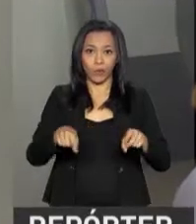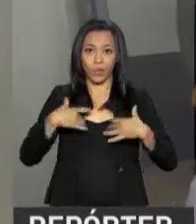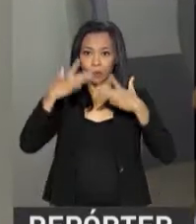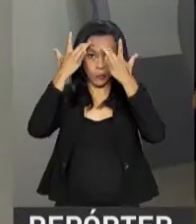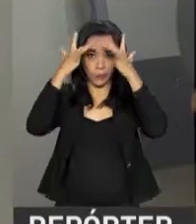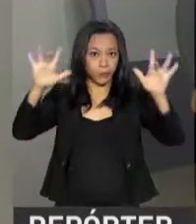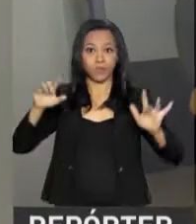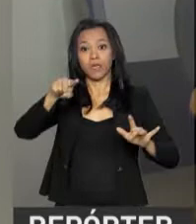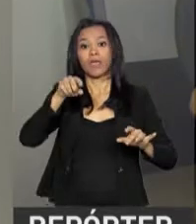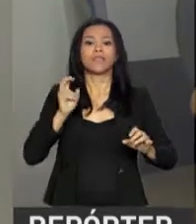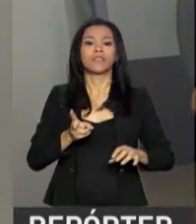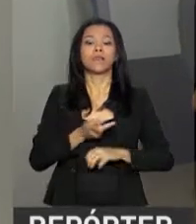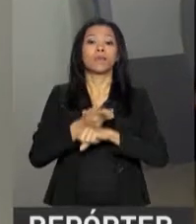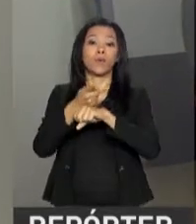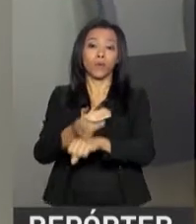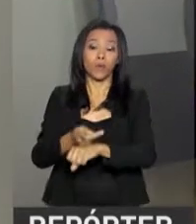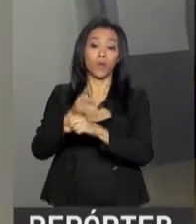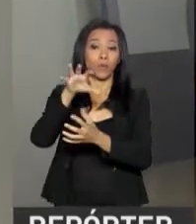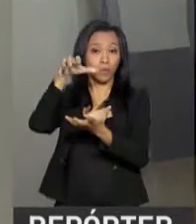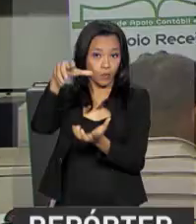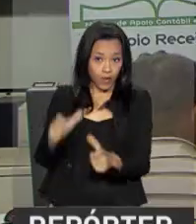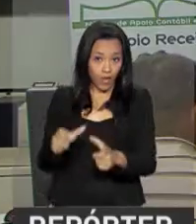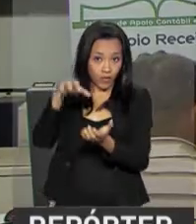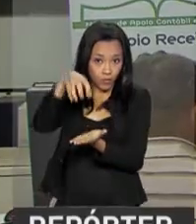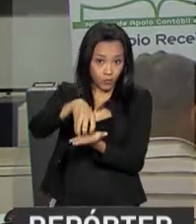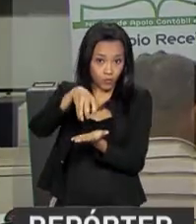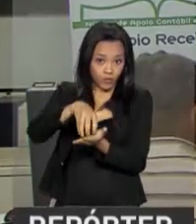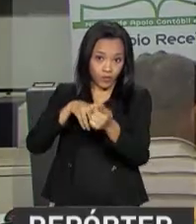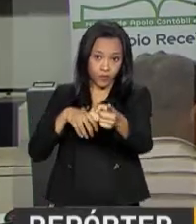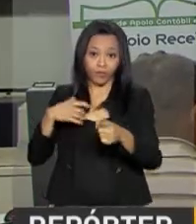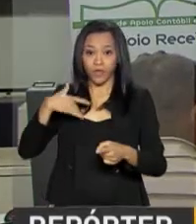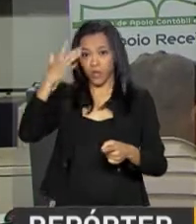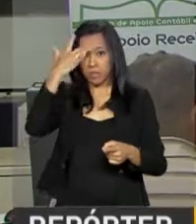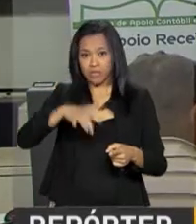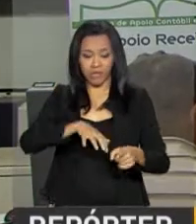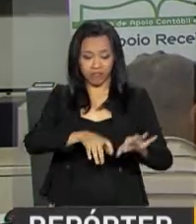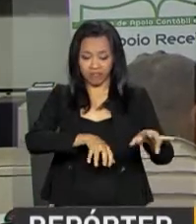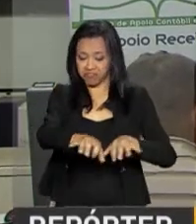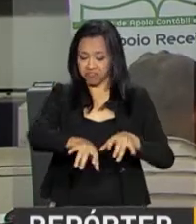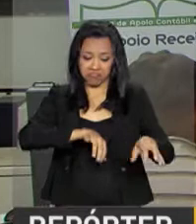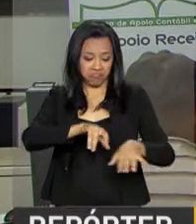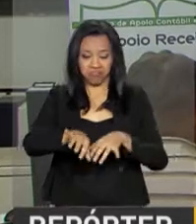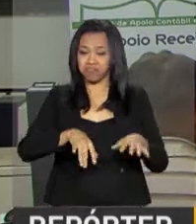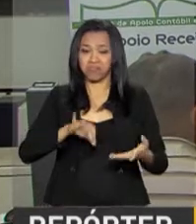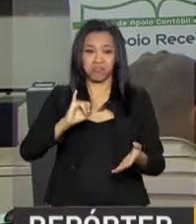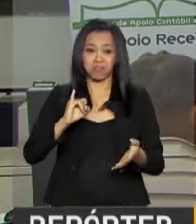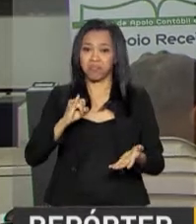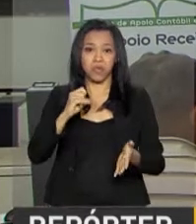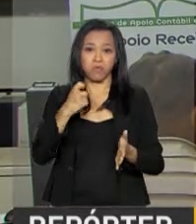todo ano procura um núcleo de apoio contábil e fiscal eu não sou digitalizar um imposto de renda e